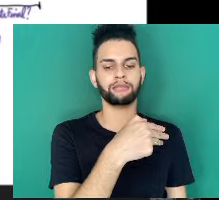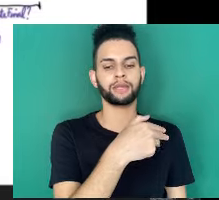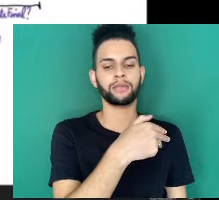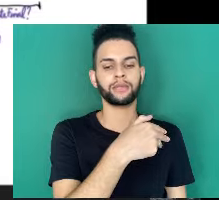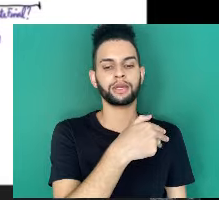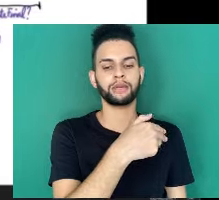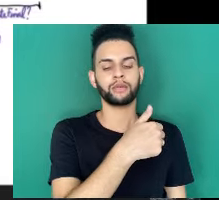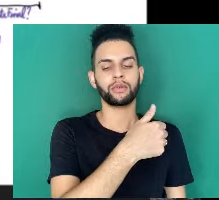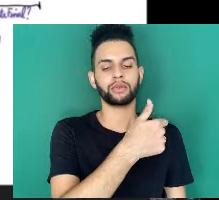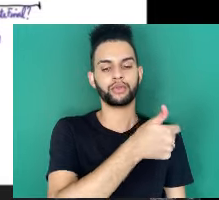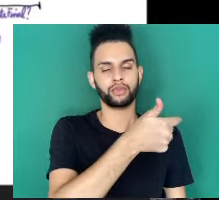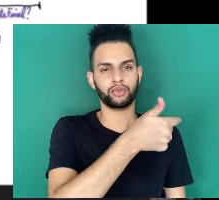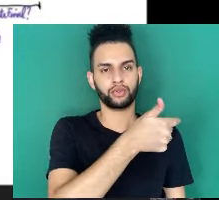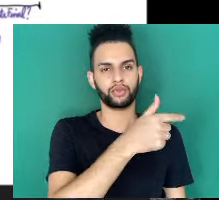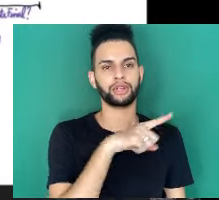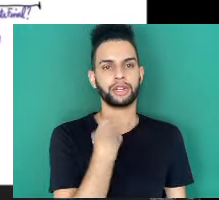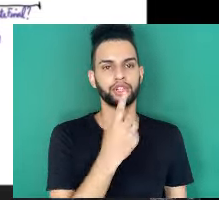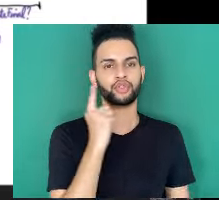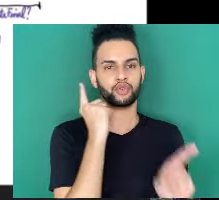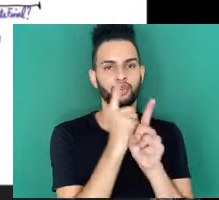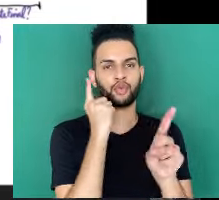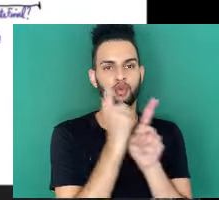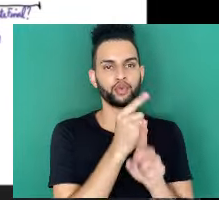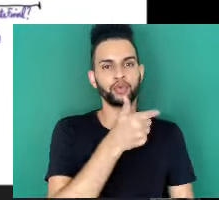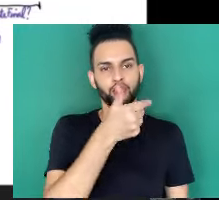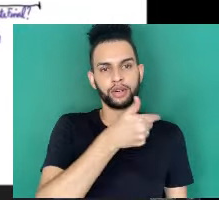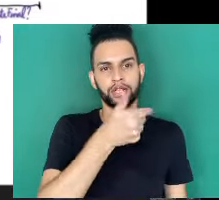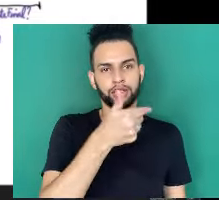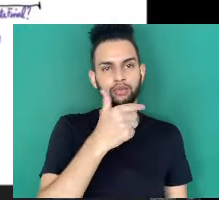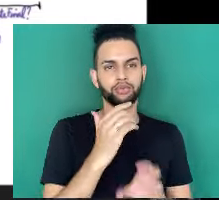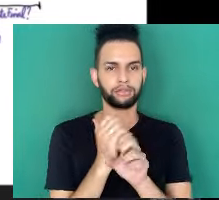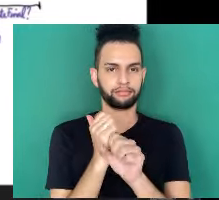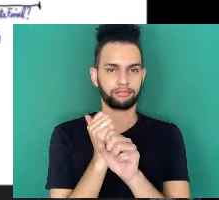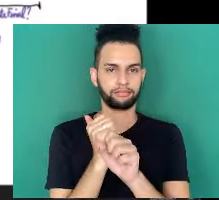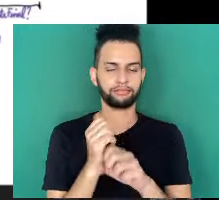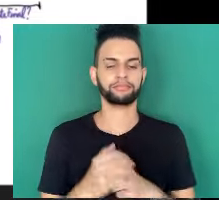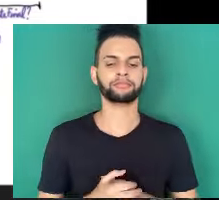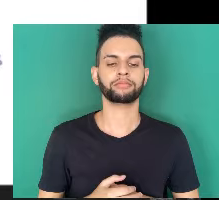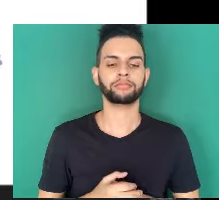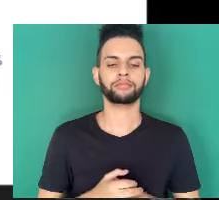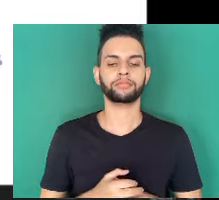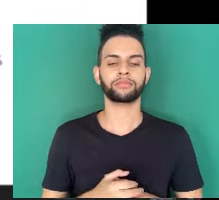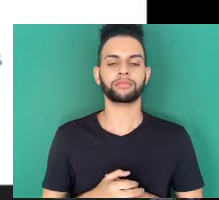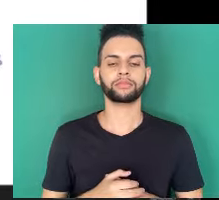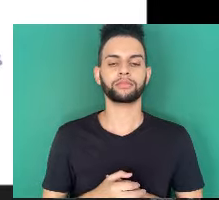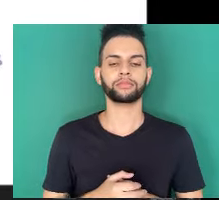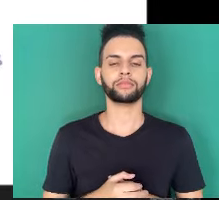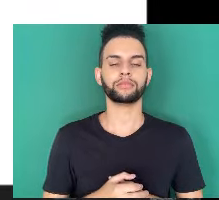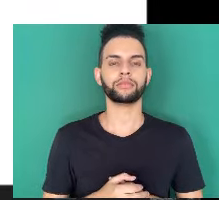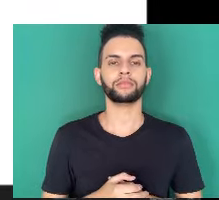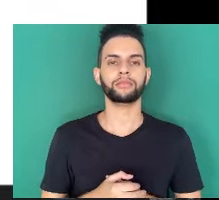final que a gente achou aqui nessa segunda situação.